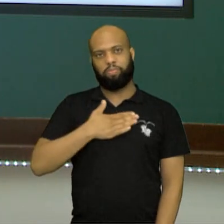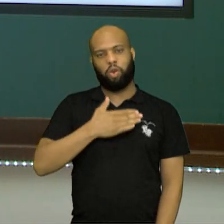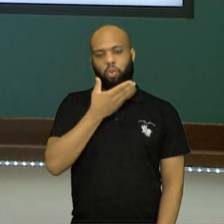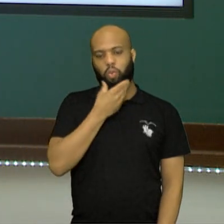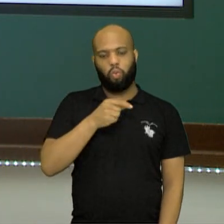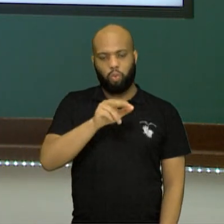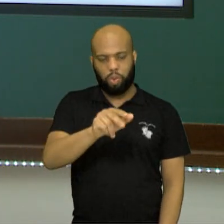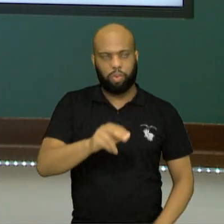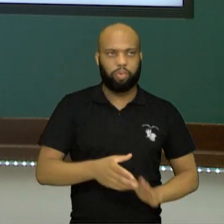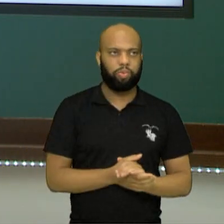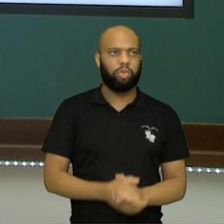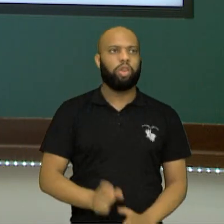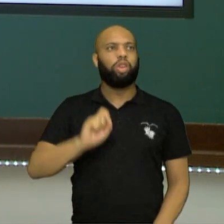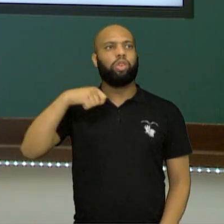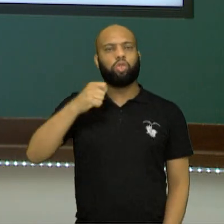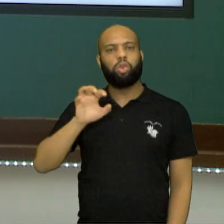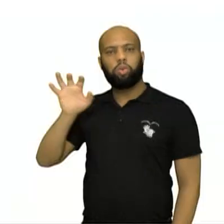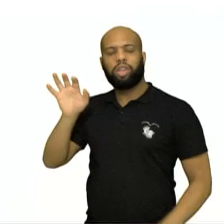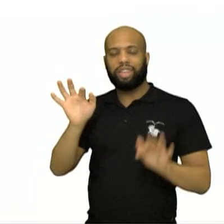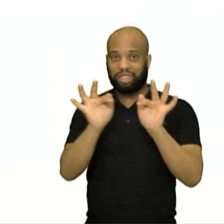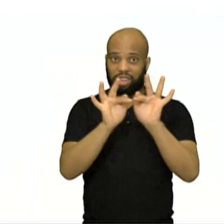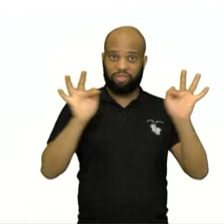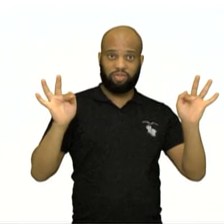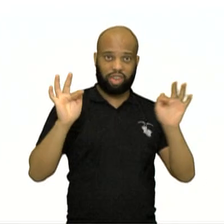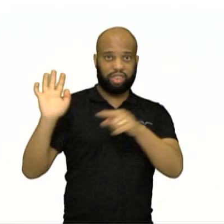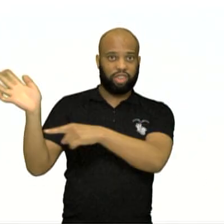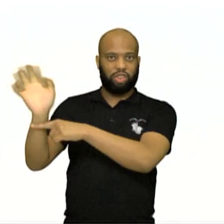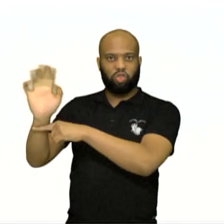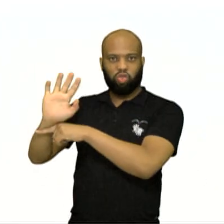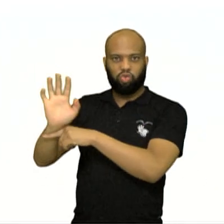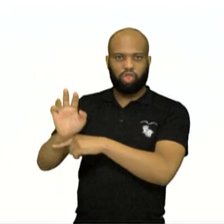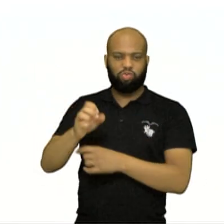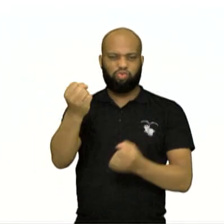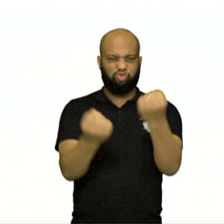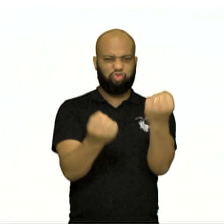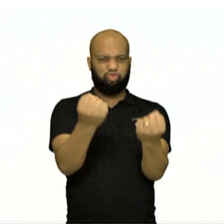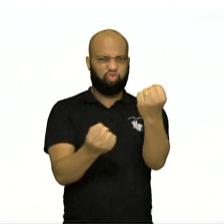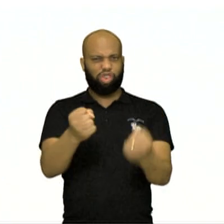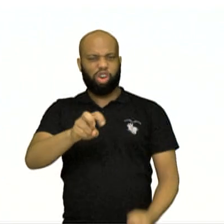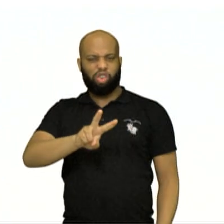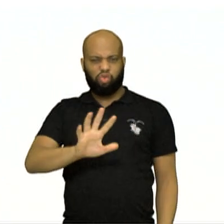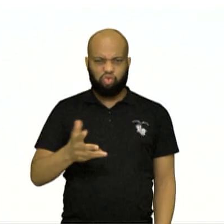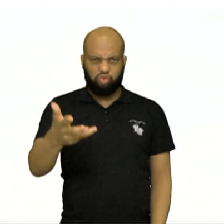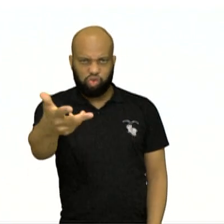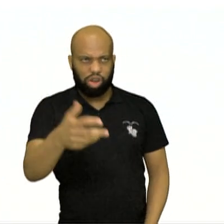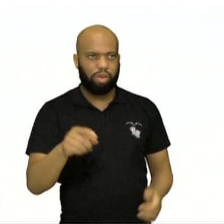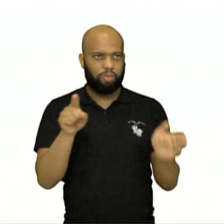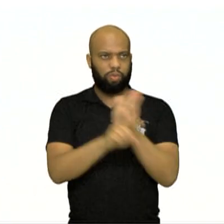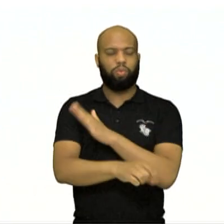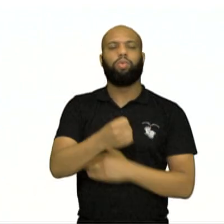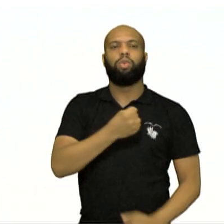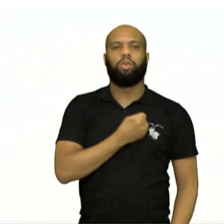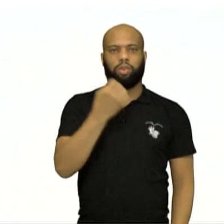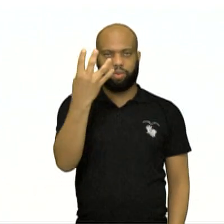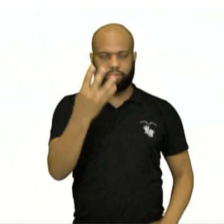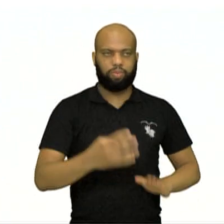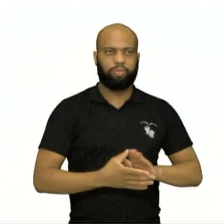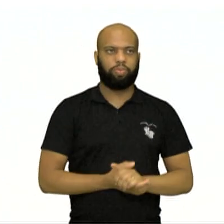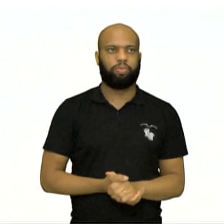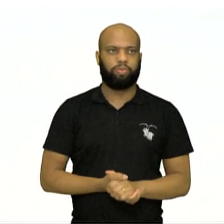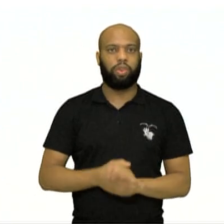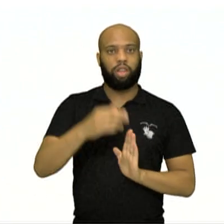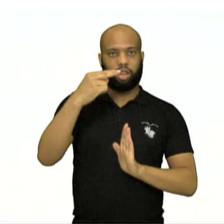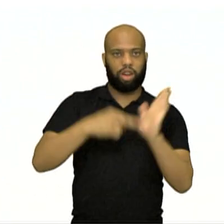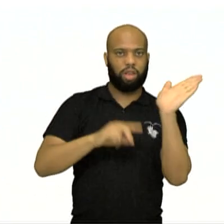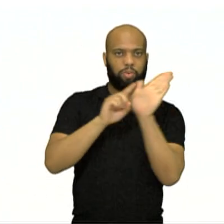Sobre esta frase de Fast and Furious, vamos à question 4, a questão 4. Write